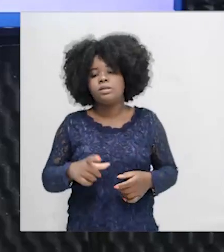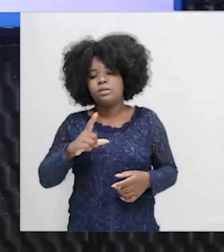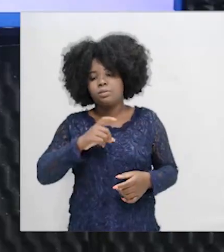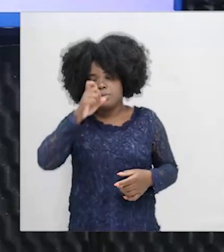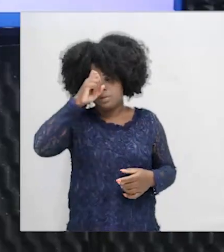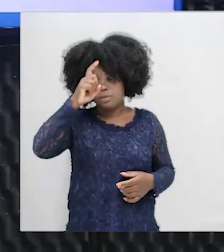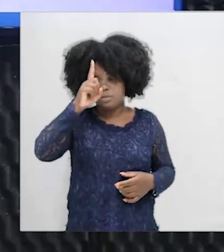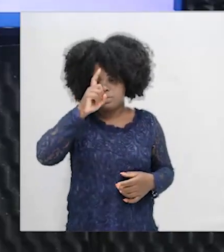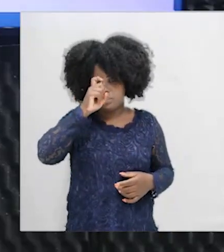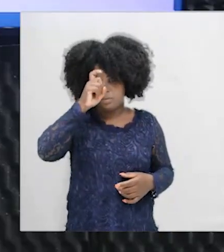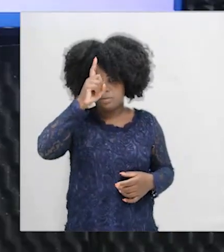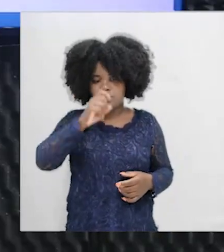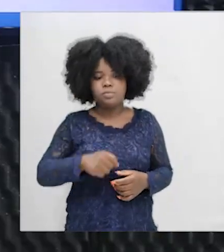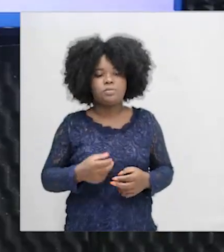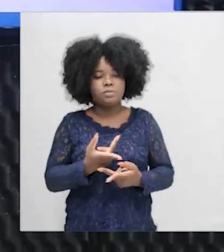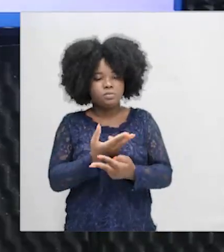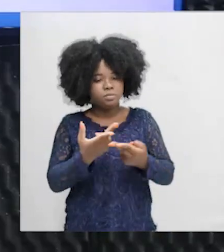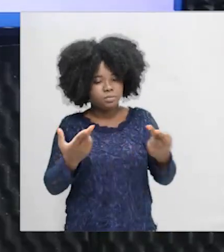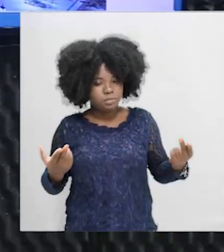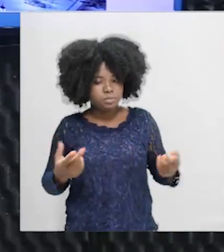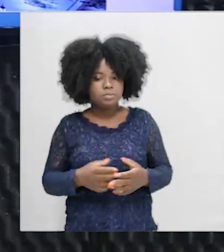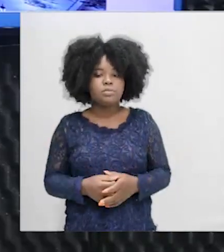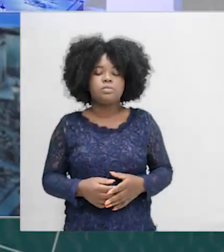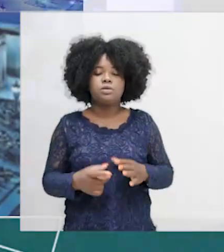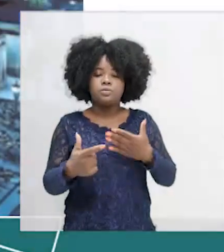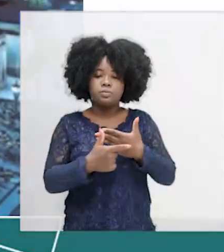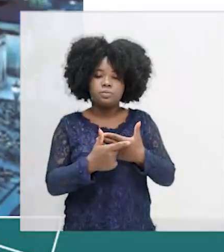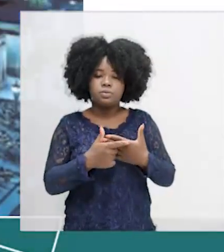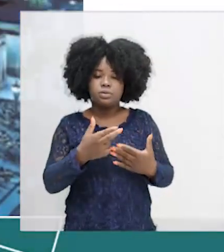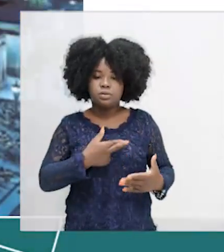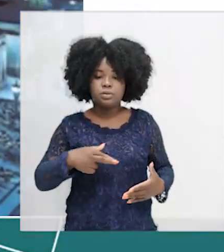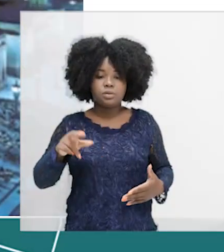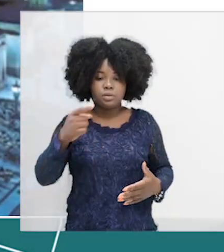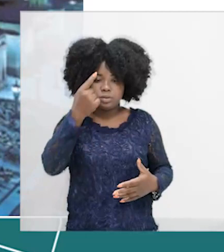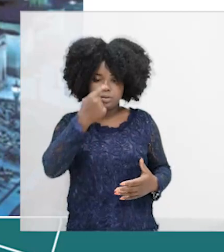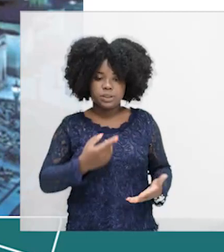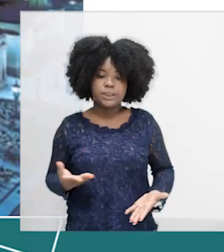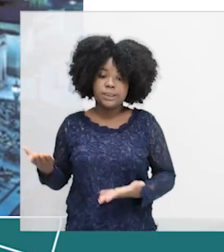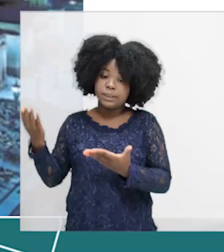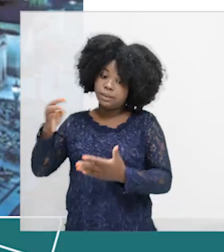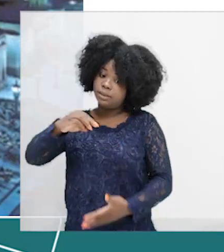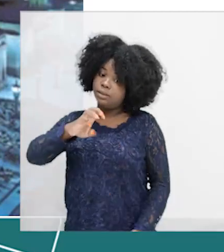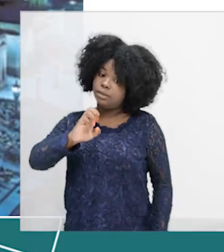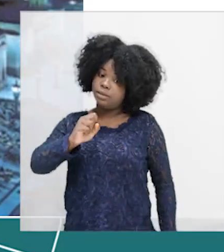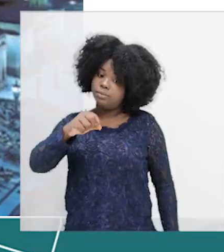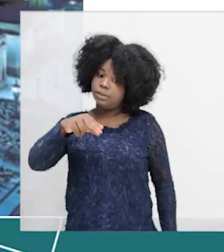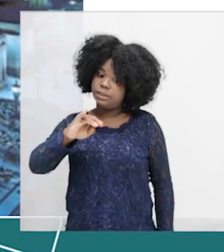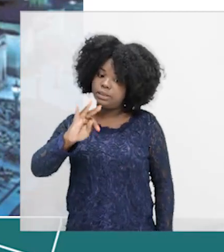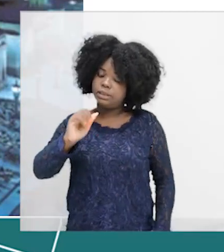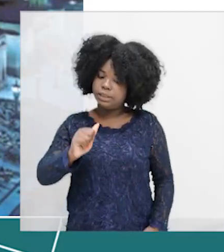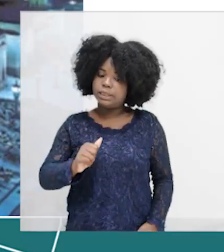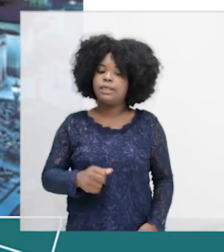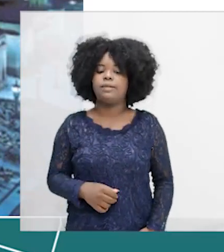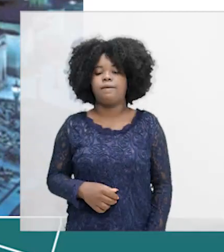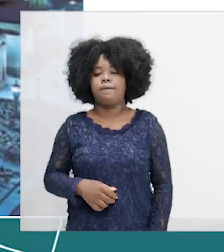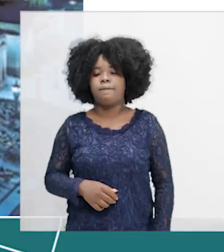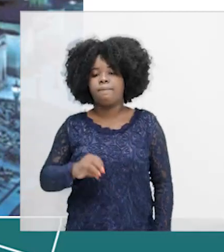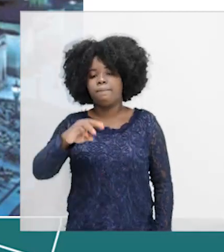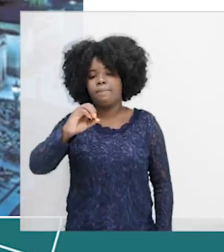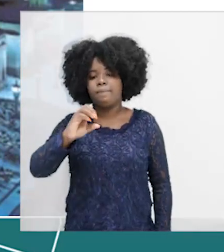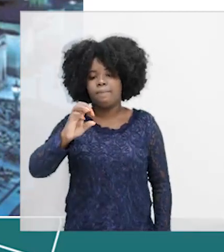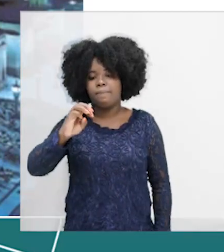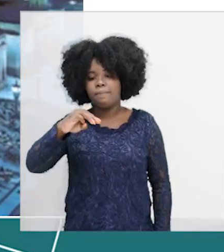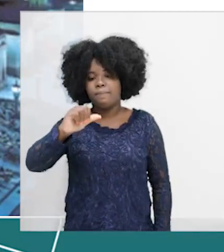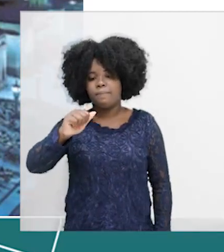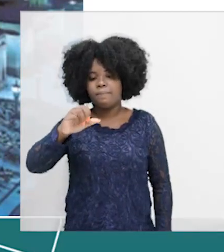ele começa a ter funções também religiosas. Essa aqui é a mesquita do profeta Maomé. A única coisa que dá para você fazer no